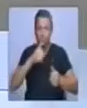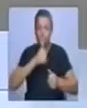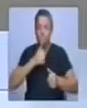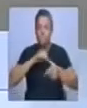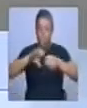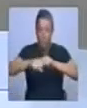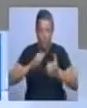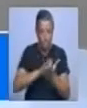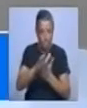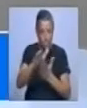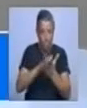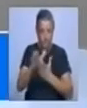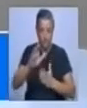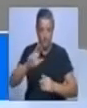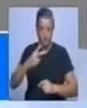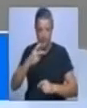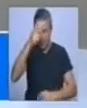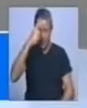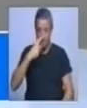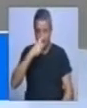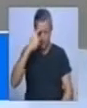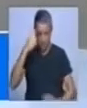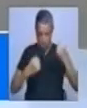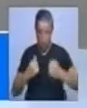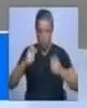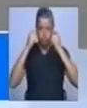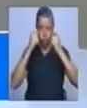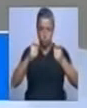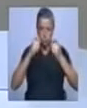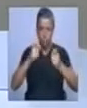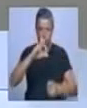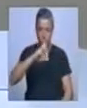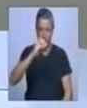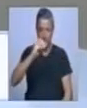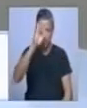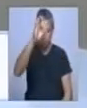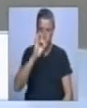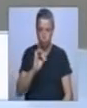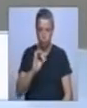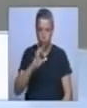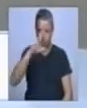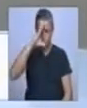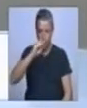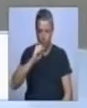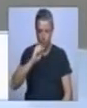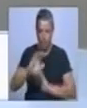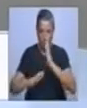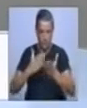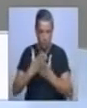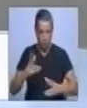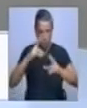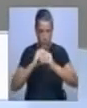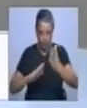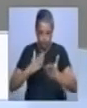No segundo de 2 dias de greve, a adesão dos enfermeiros ao protesto passou os 80%. Enquanto o governo não apresentar uma nova